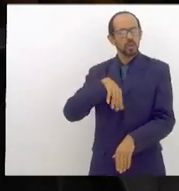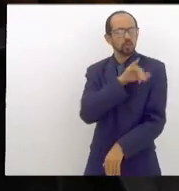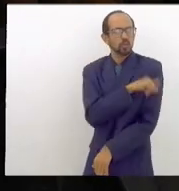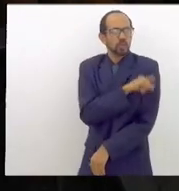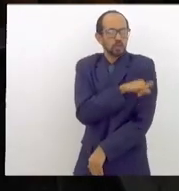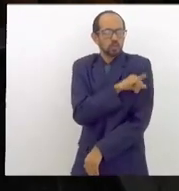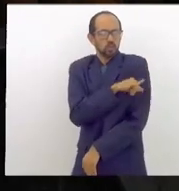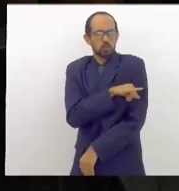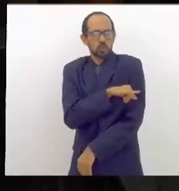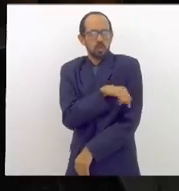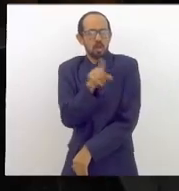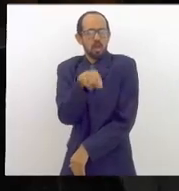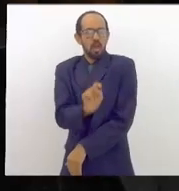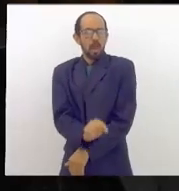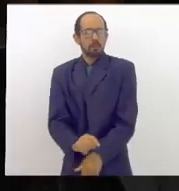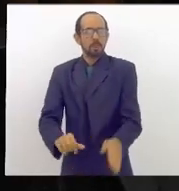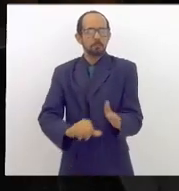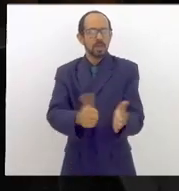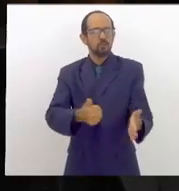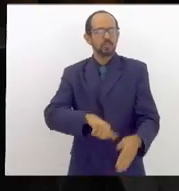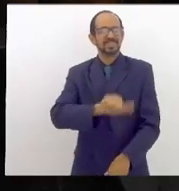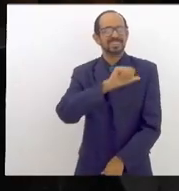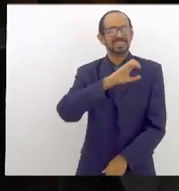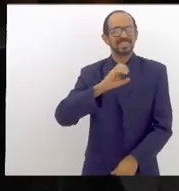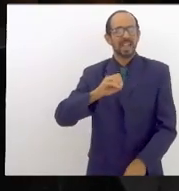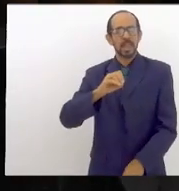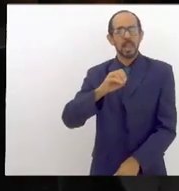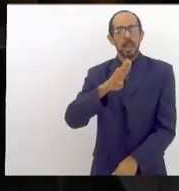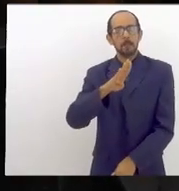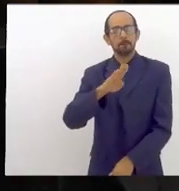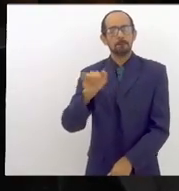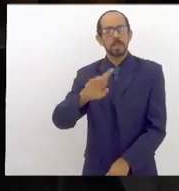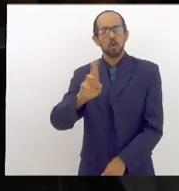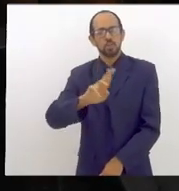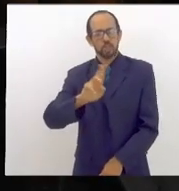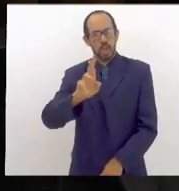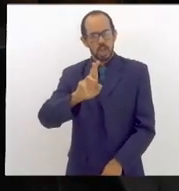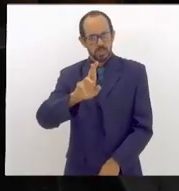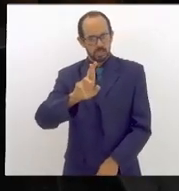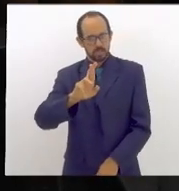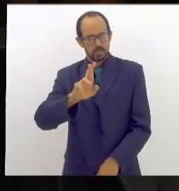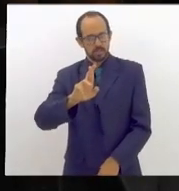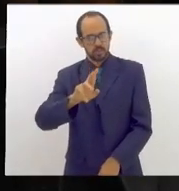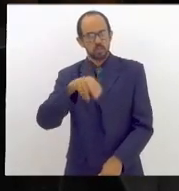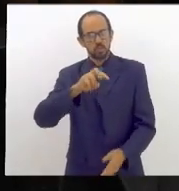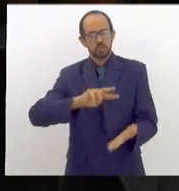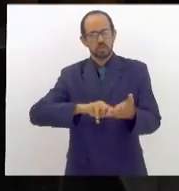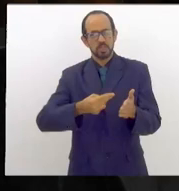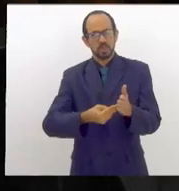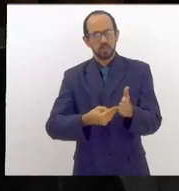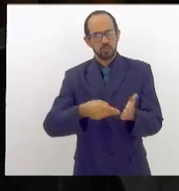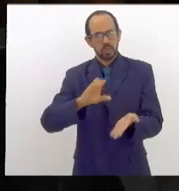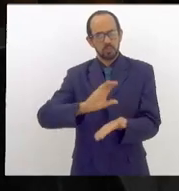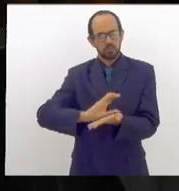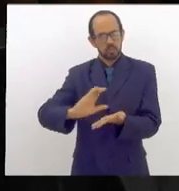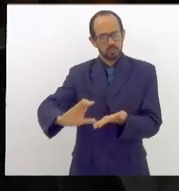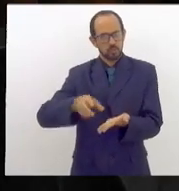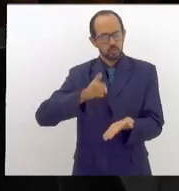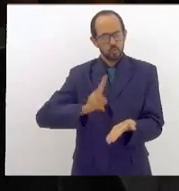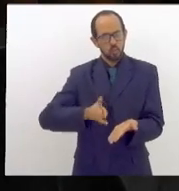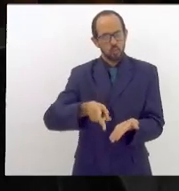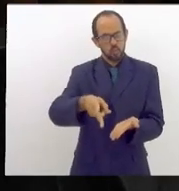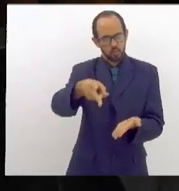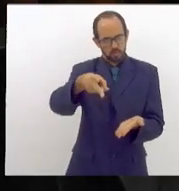ultrapassa as cifras de 100 bilhões de reais o que garantirá investimentos a continuidade